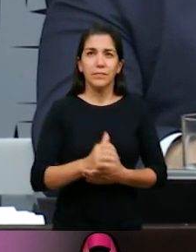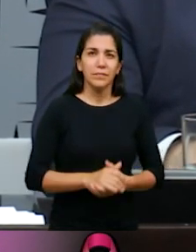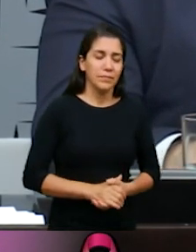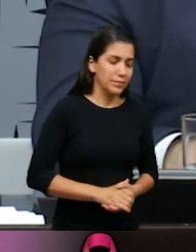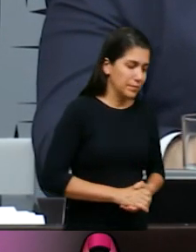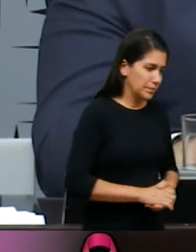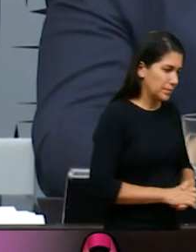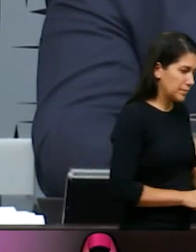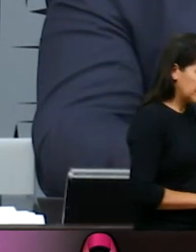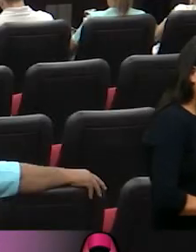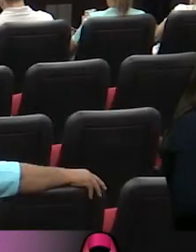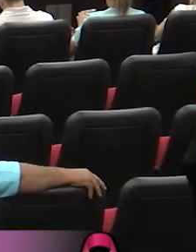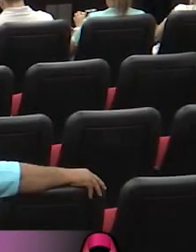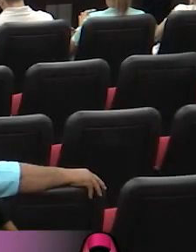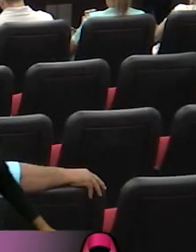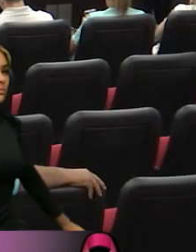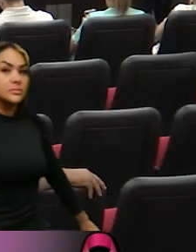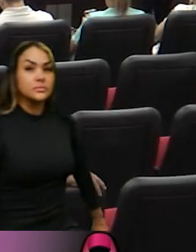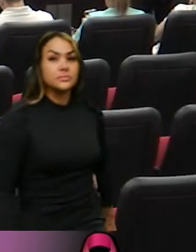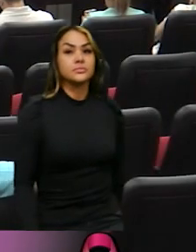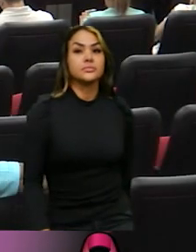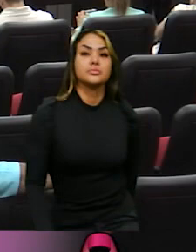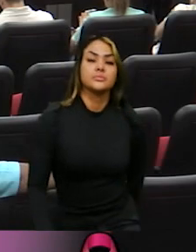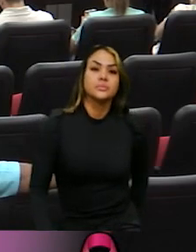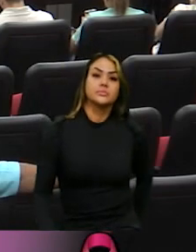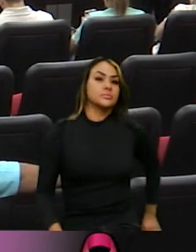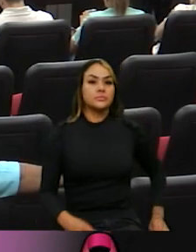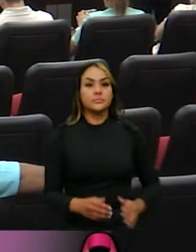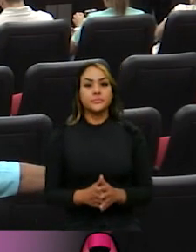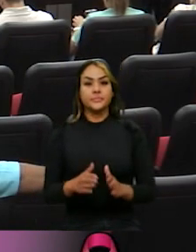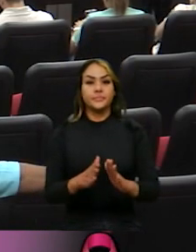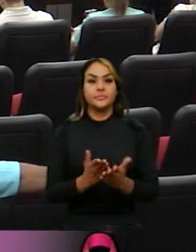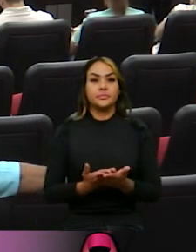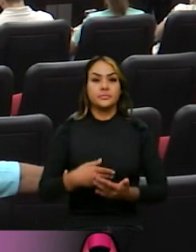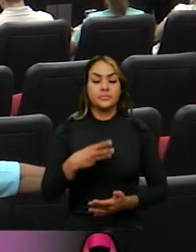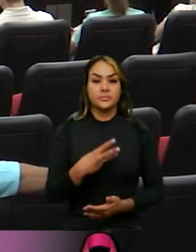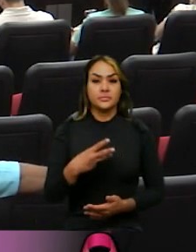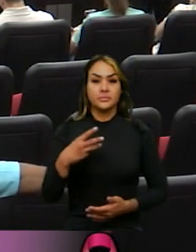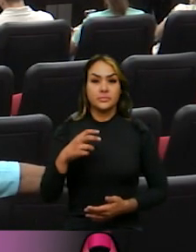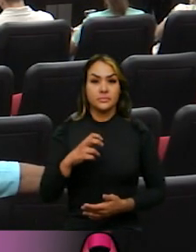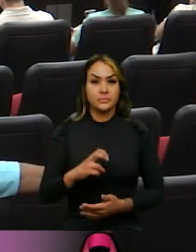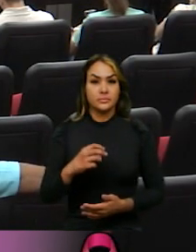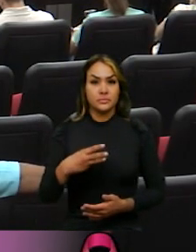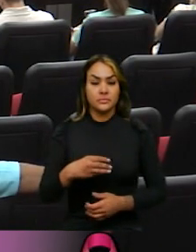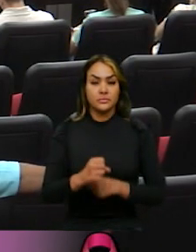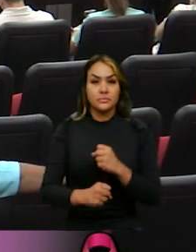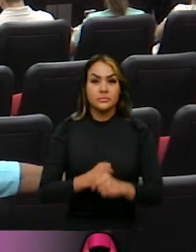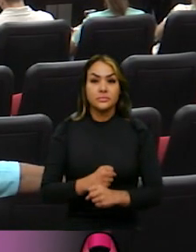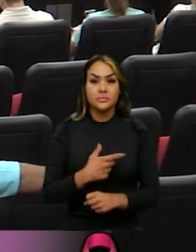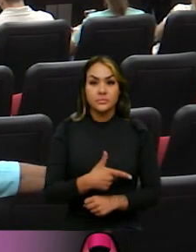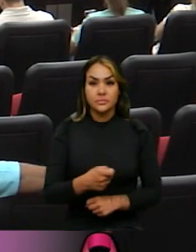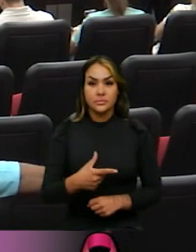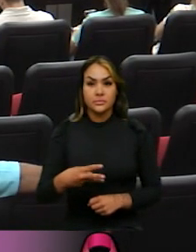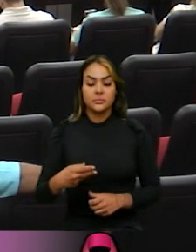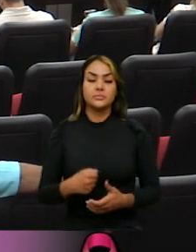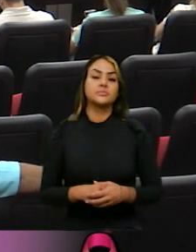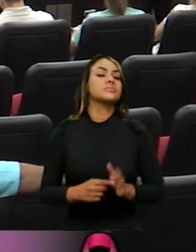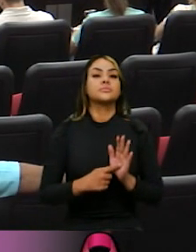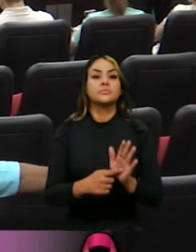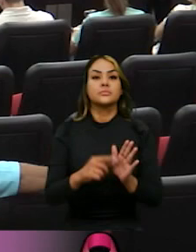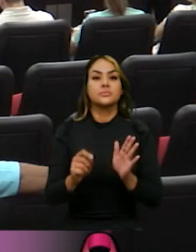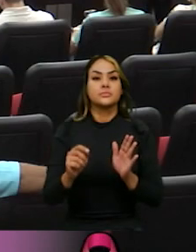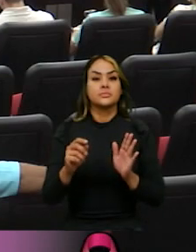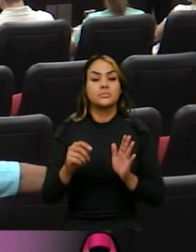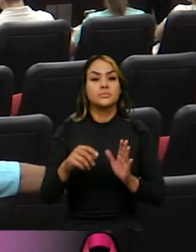Aprovado. Requerimento 353 de 2023. Senhora Presidente, considerando que foi apresentado nessa Casa de Leis